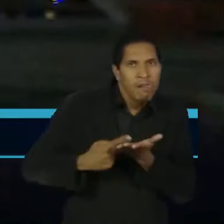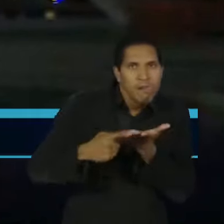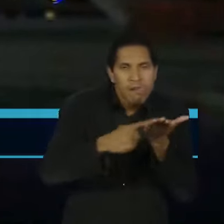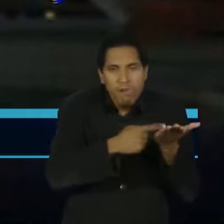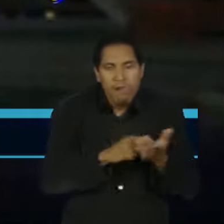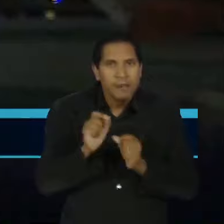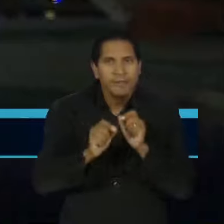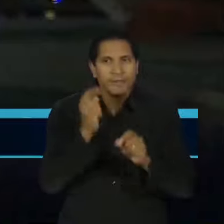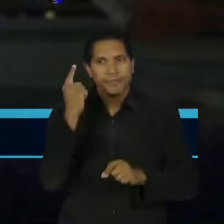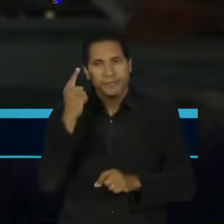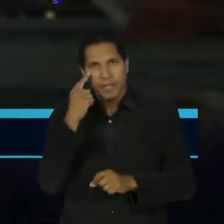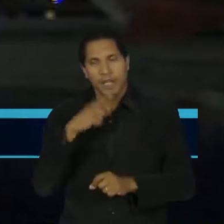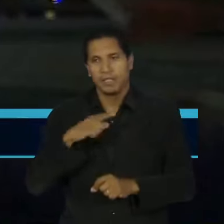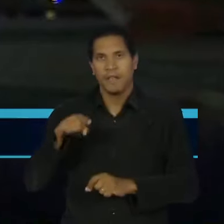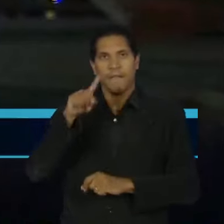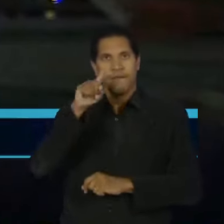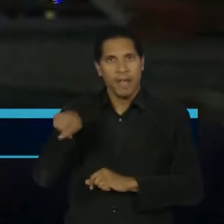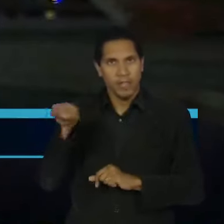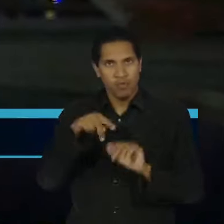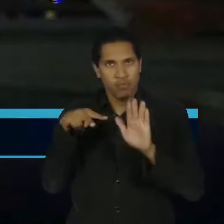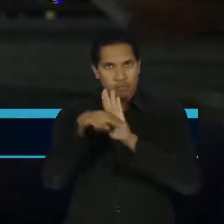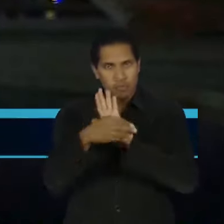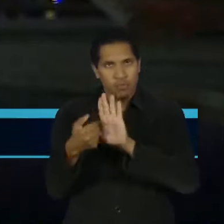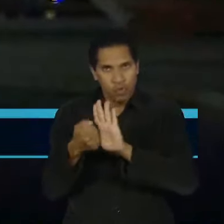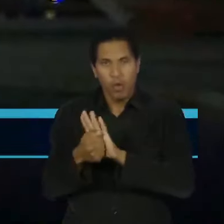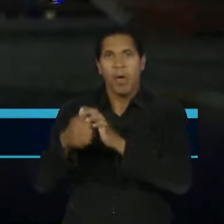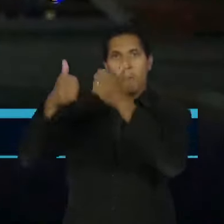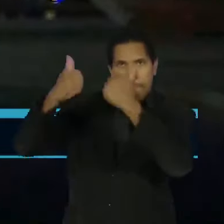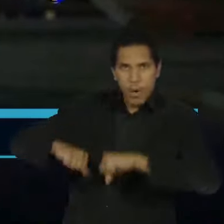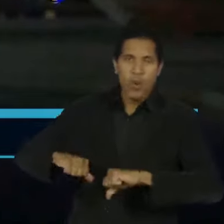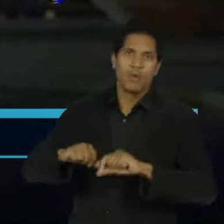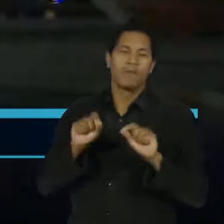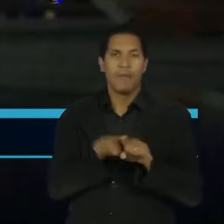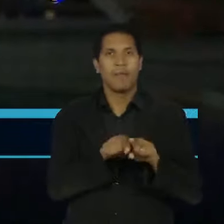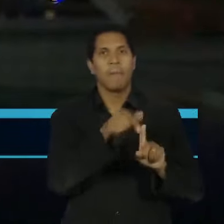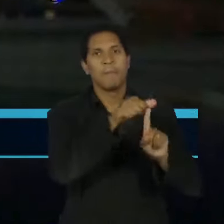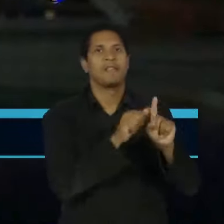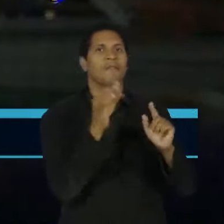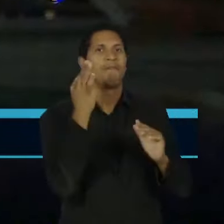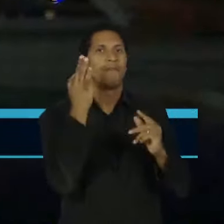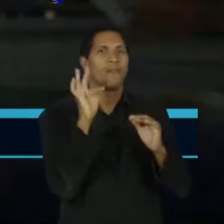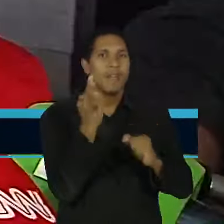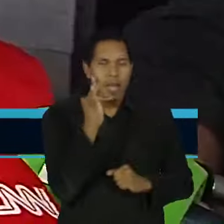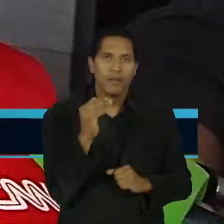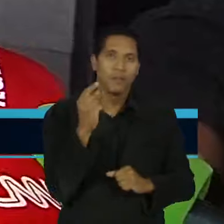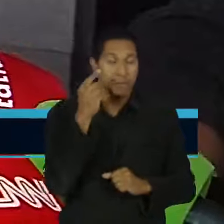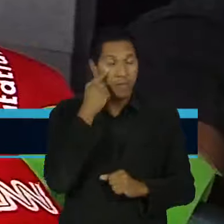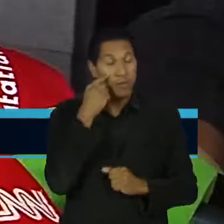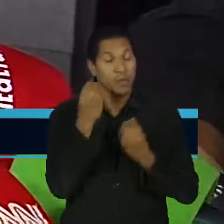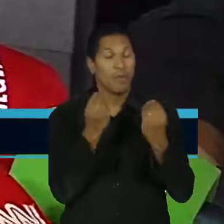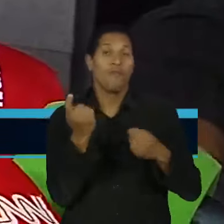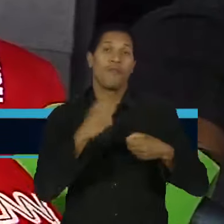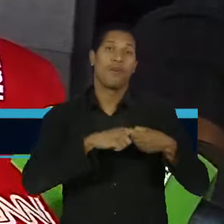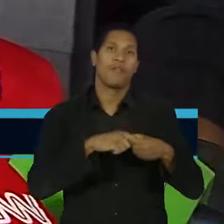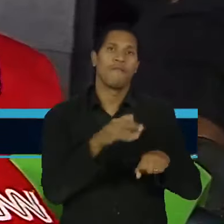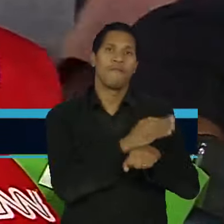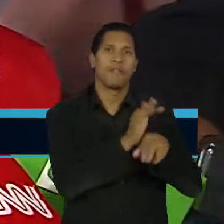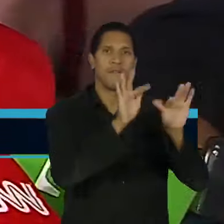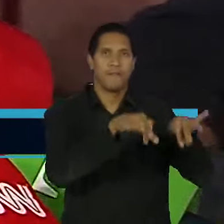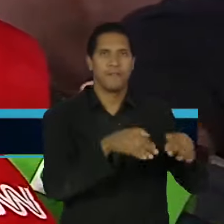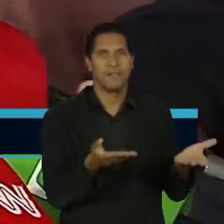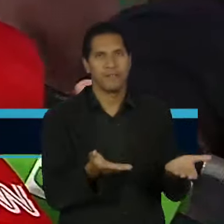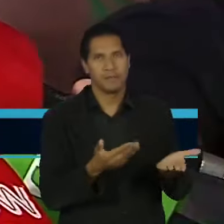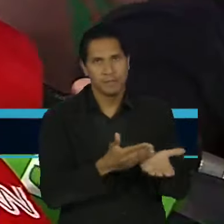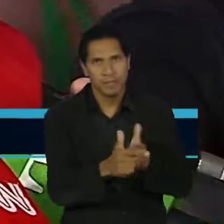este veto no início de fevereiro, logo na volta do recesso no Legislativo. Eu acho que nós temos que, juntamente com o governo,